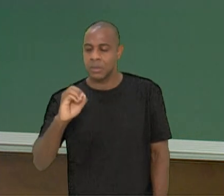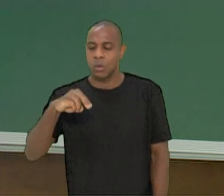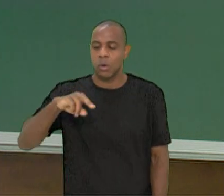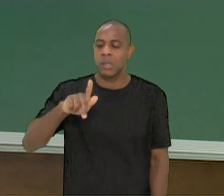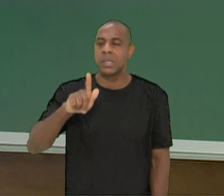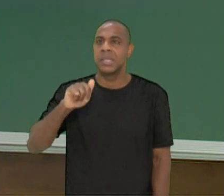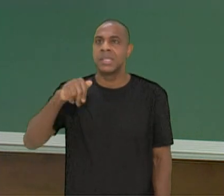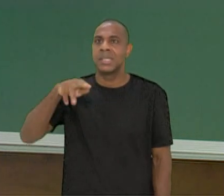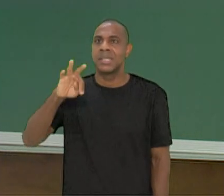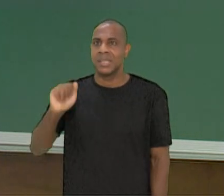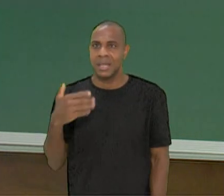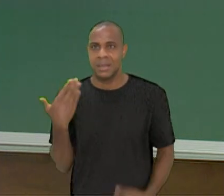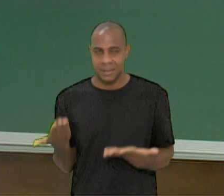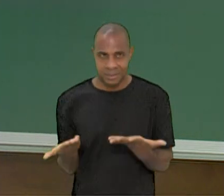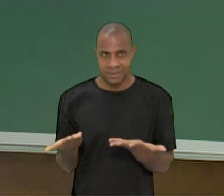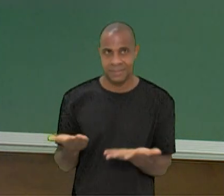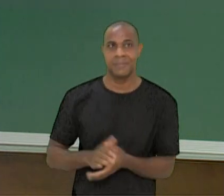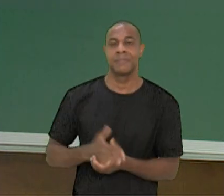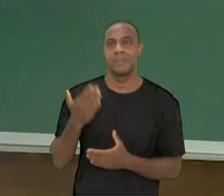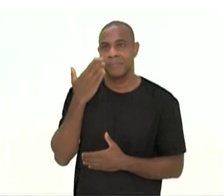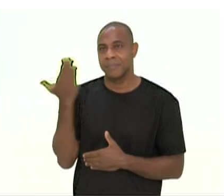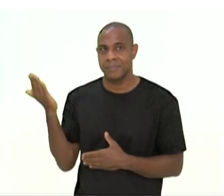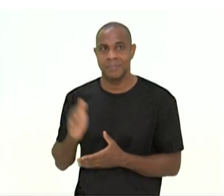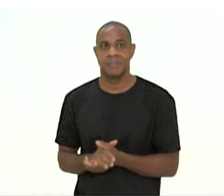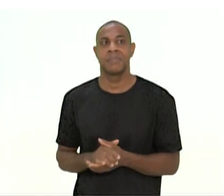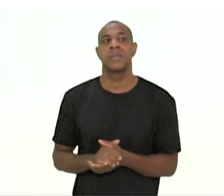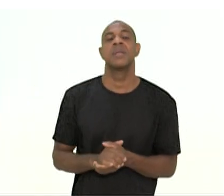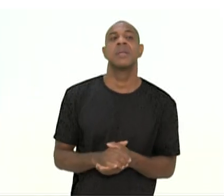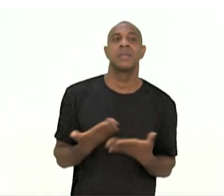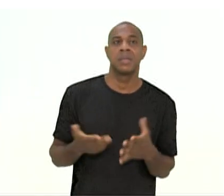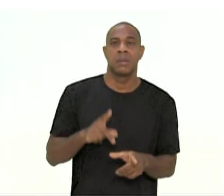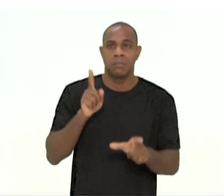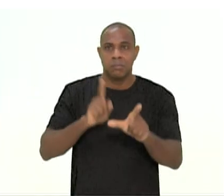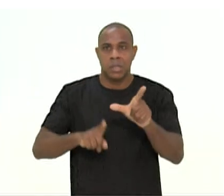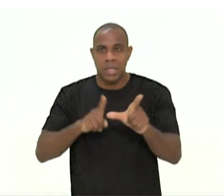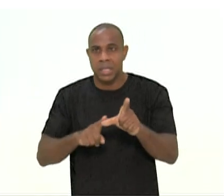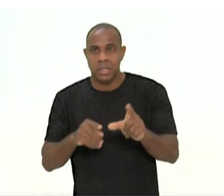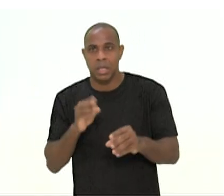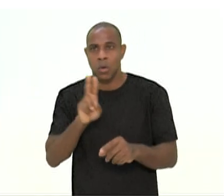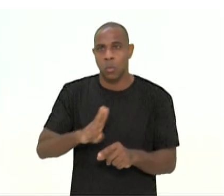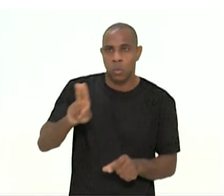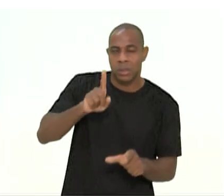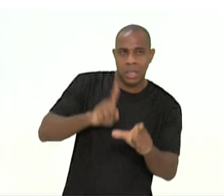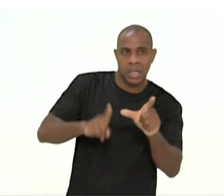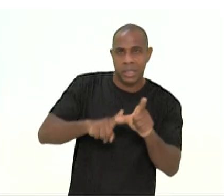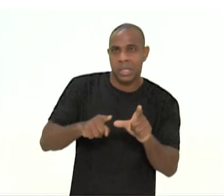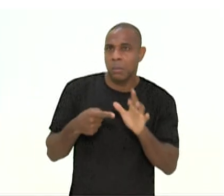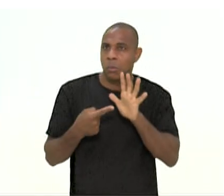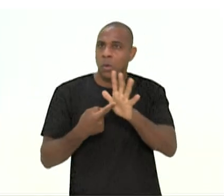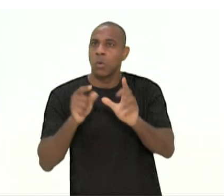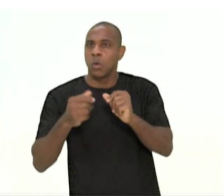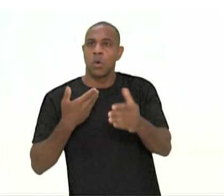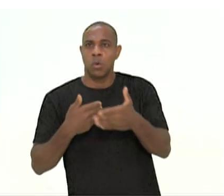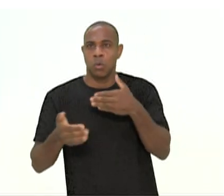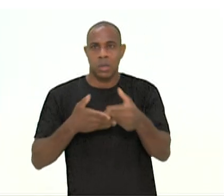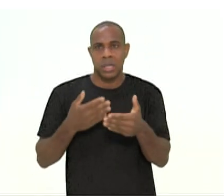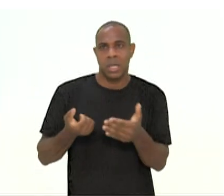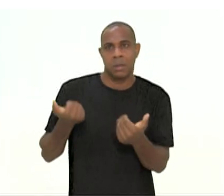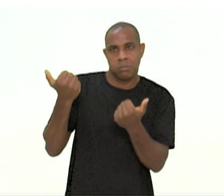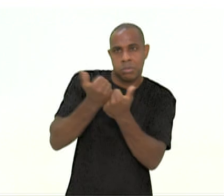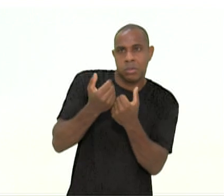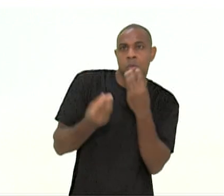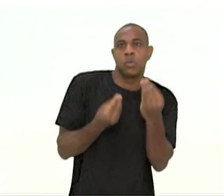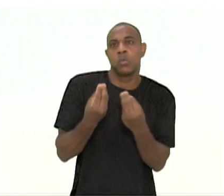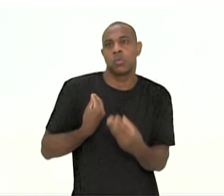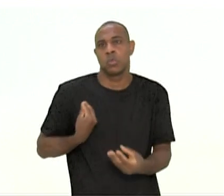equação. Certo? Então, na expressão algébrica, a gente costuma dizer que as letras representando qualquer tipo de número, elas vão receber o nome de